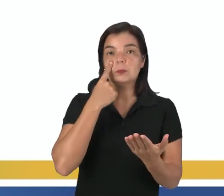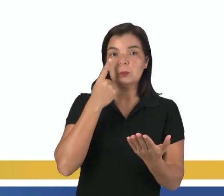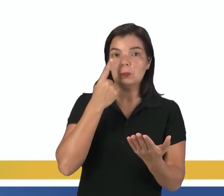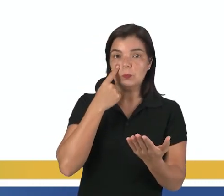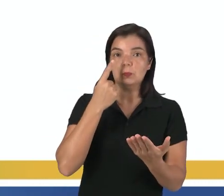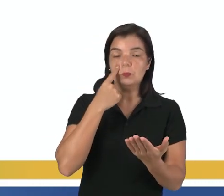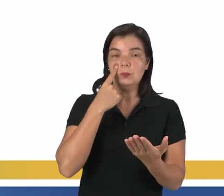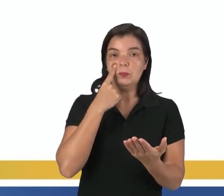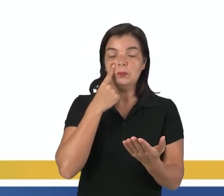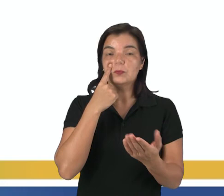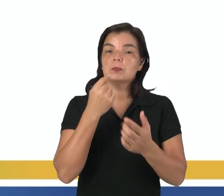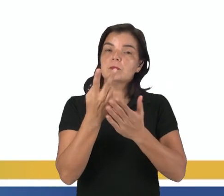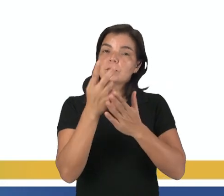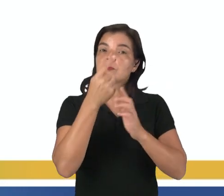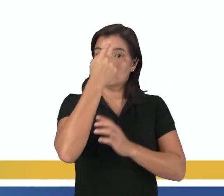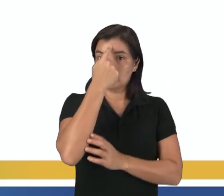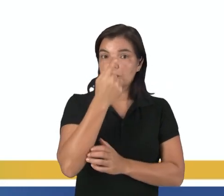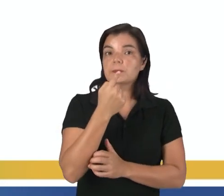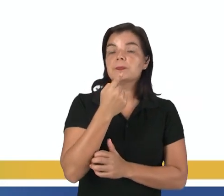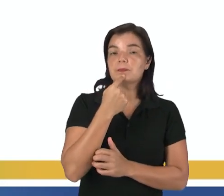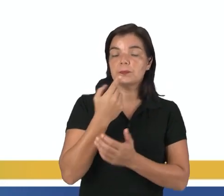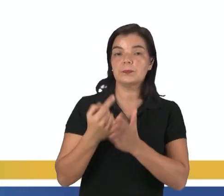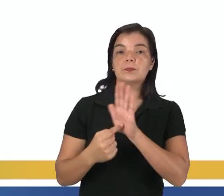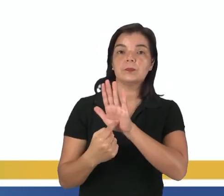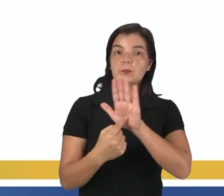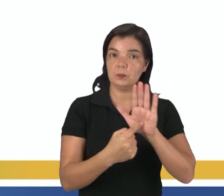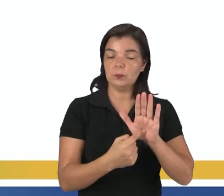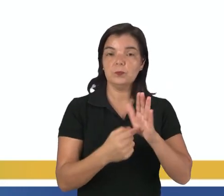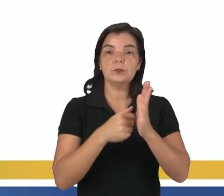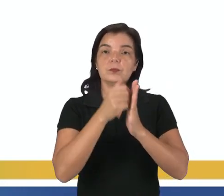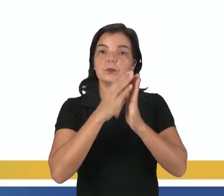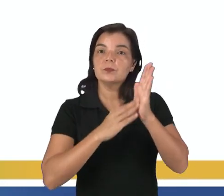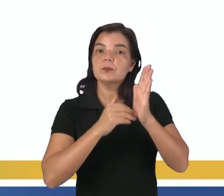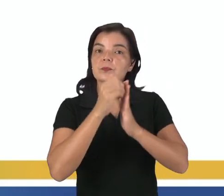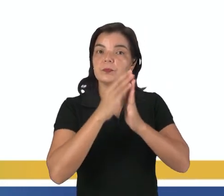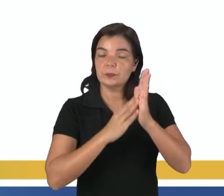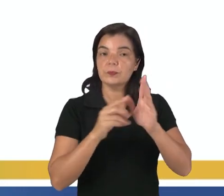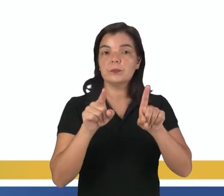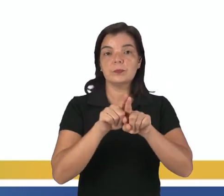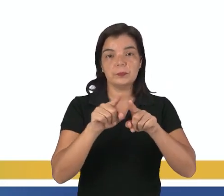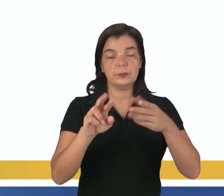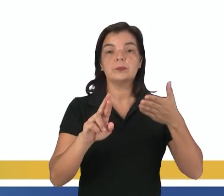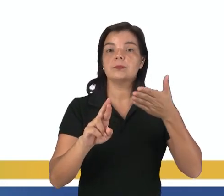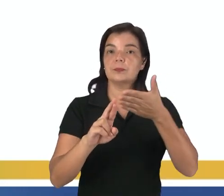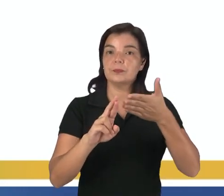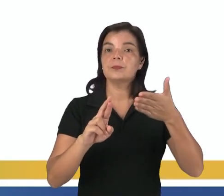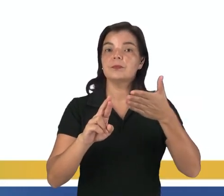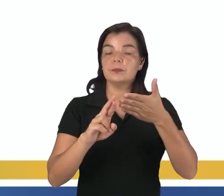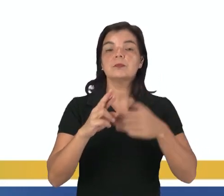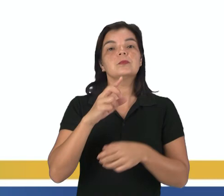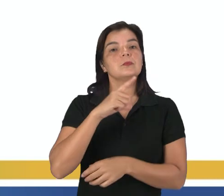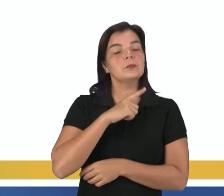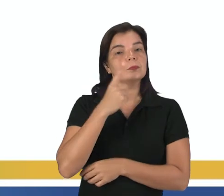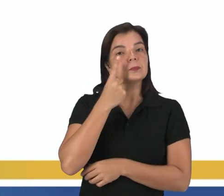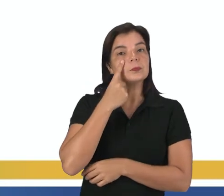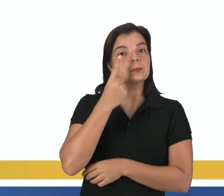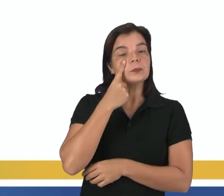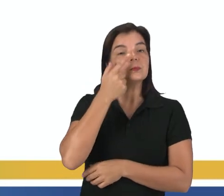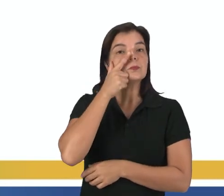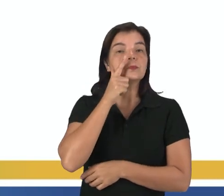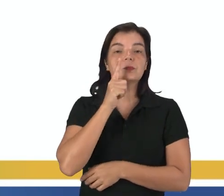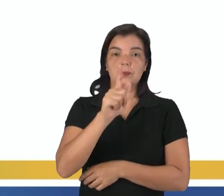esse desenho aí, né, e faço aí a pintura da parte que ela representa, então observe que eu